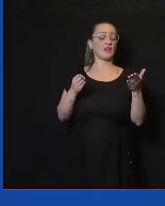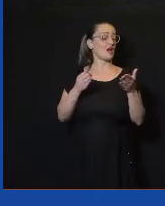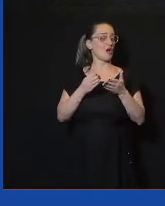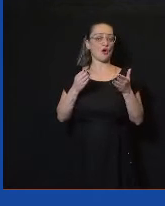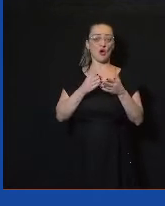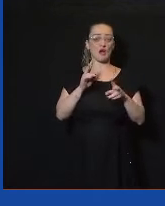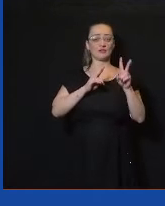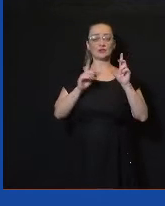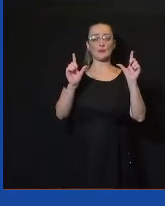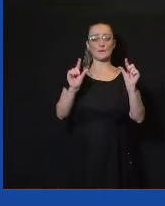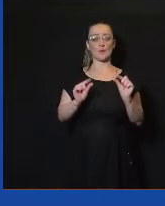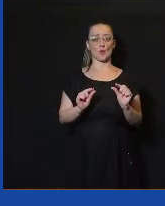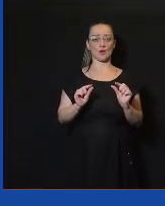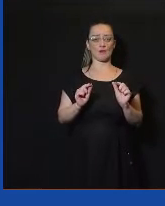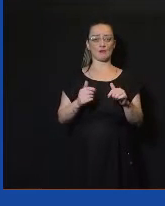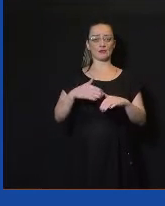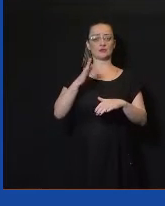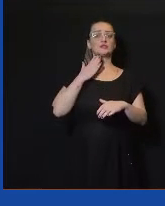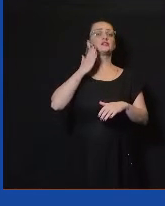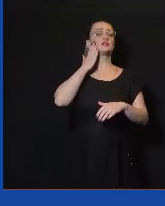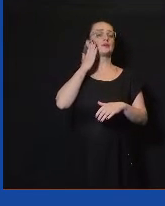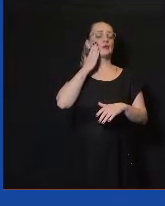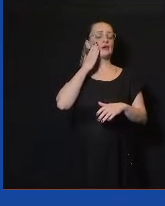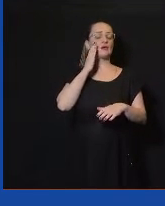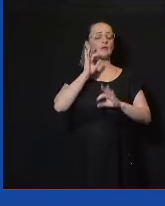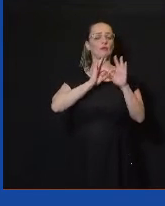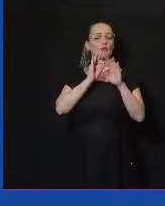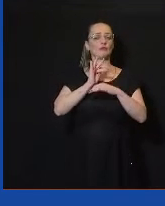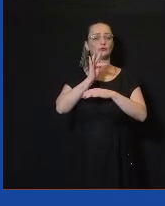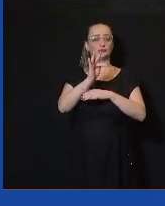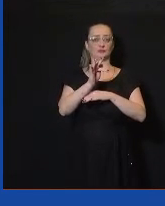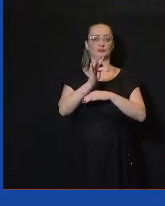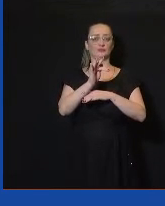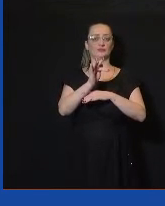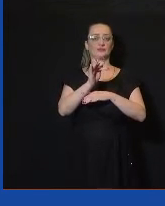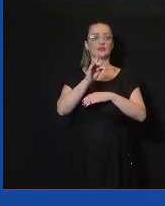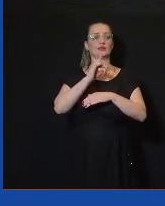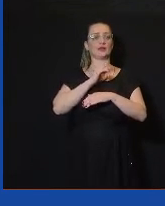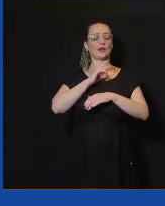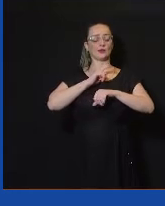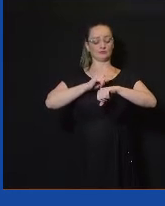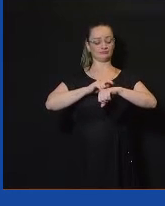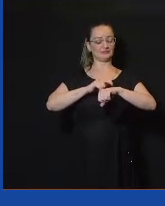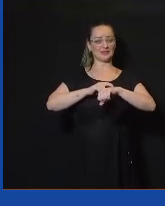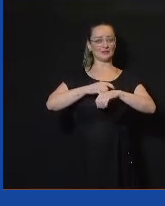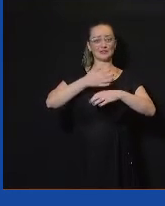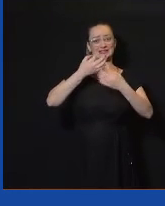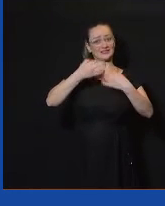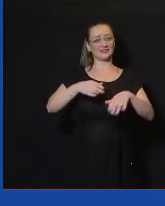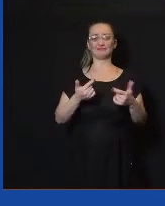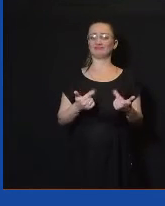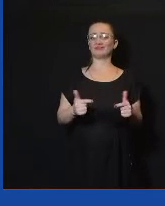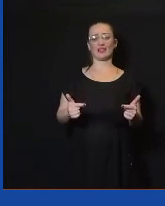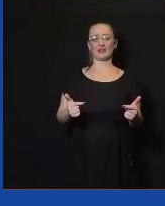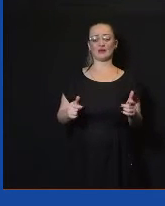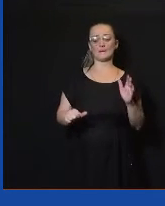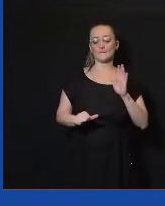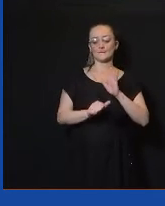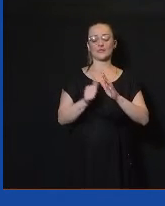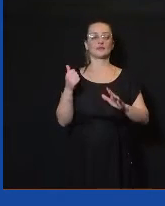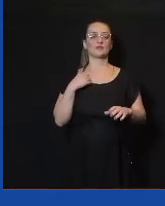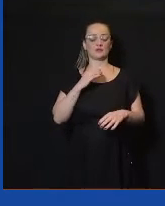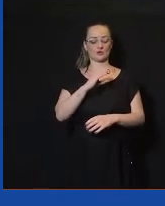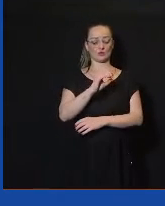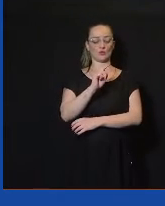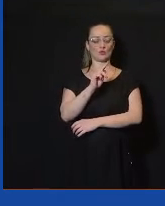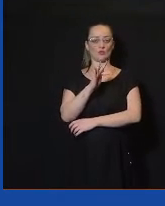né, do que a gente pode planejar para o futuro. Está tudo muito, é um tempo de incerteza muito grande. E pela primeira vez a CUFA teve que